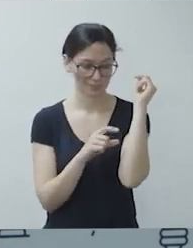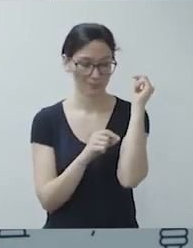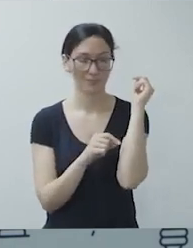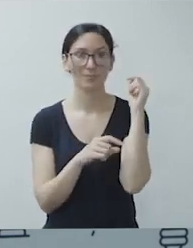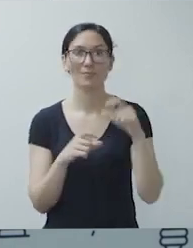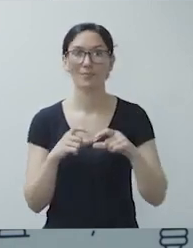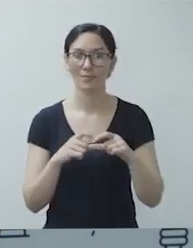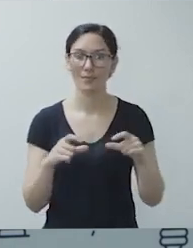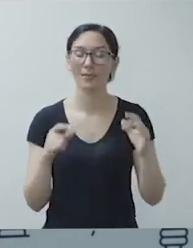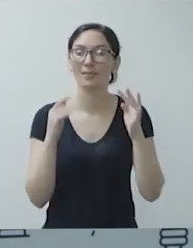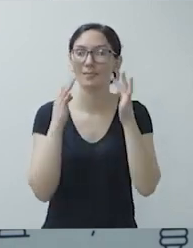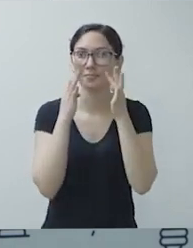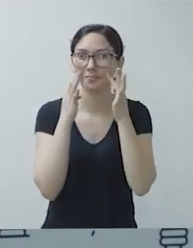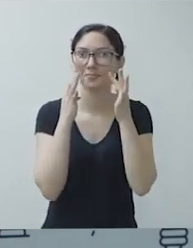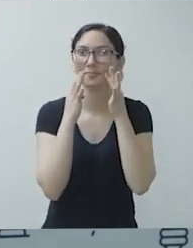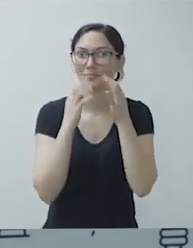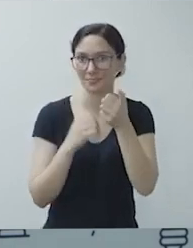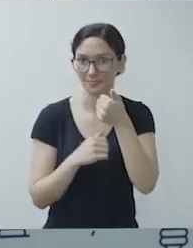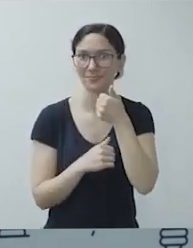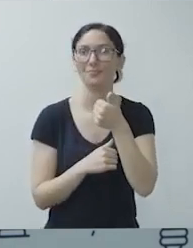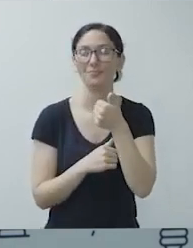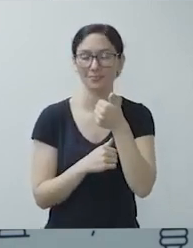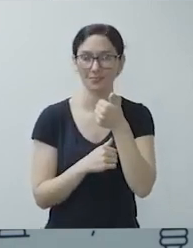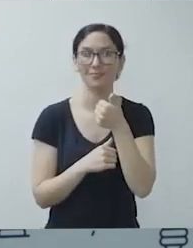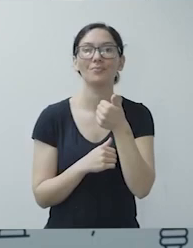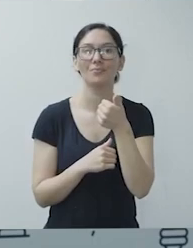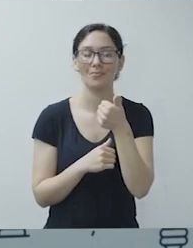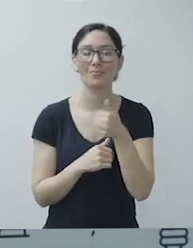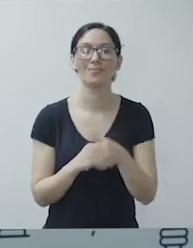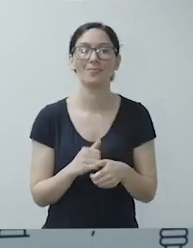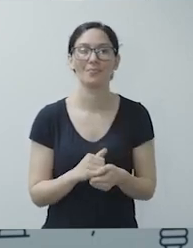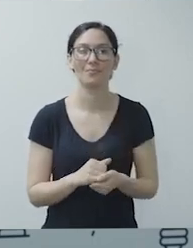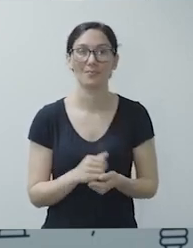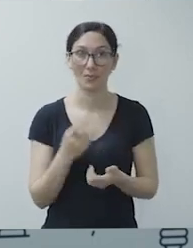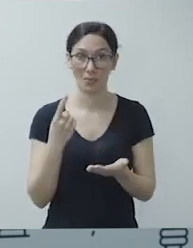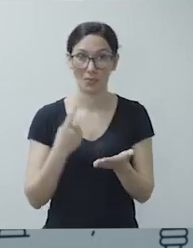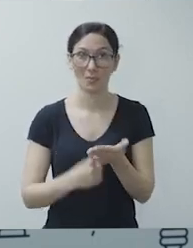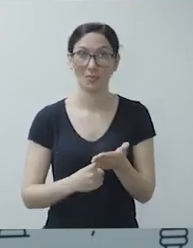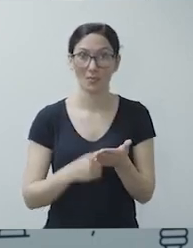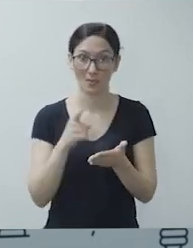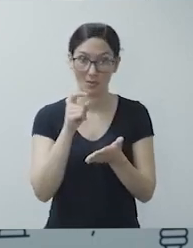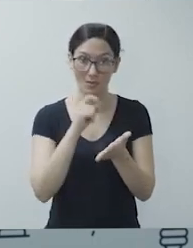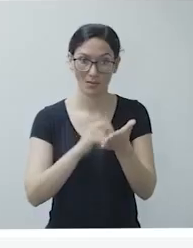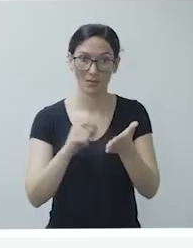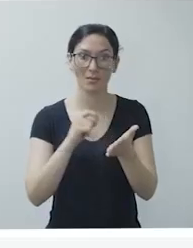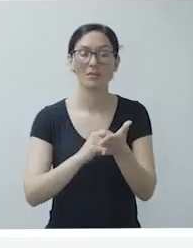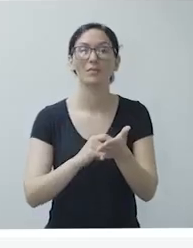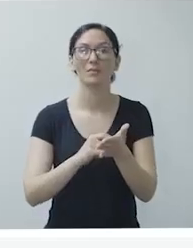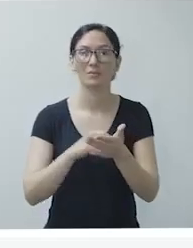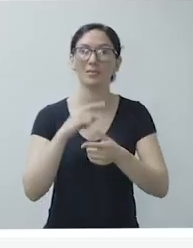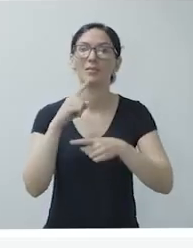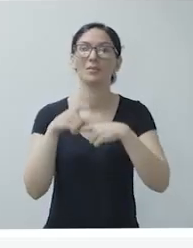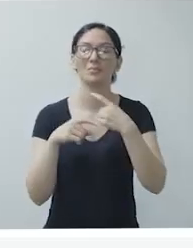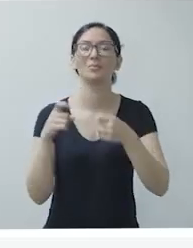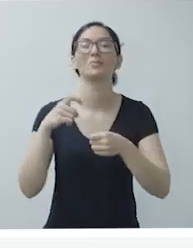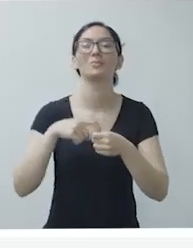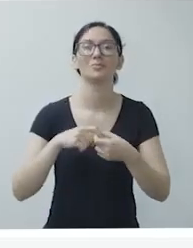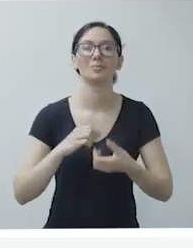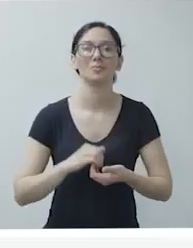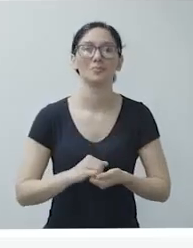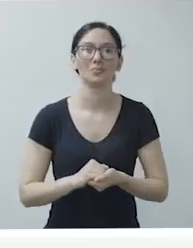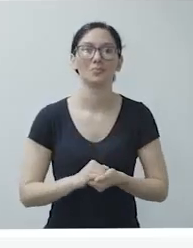Fica atento aí que a professora não vai dizer agora. Na volta eu digo, tá bom? Combinado? Faça o seu registro e nós já voltamos.